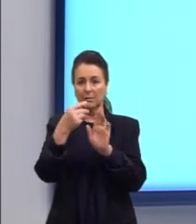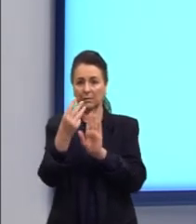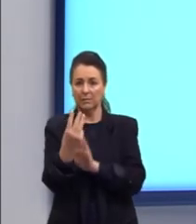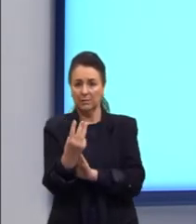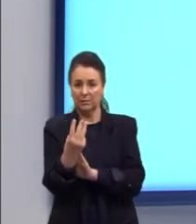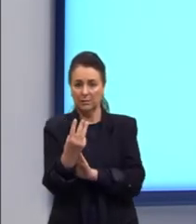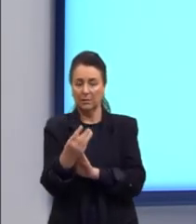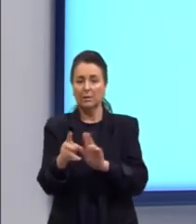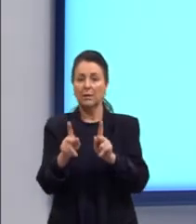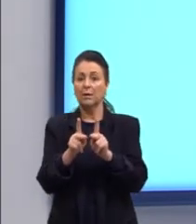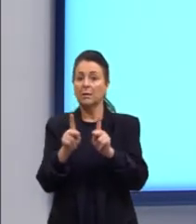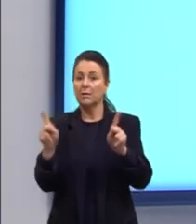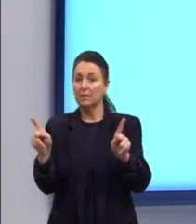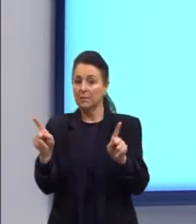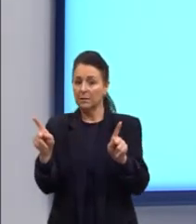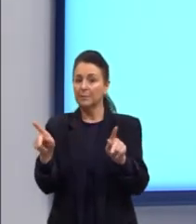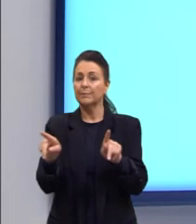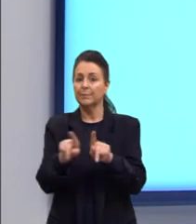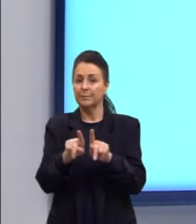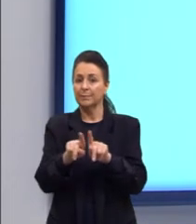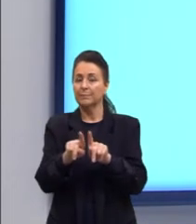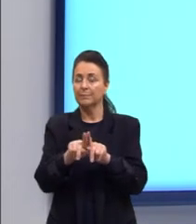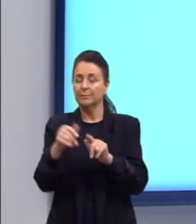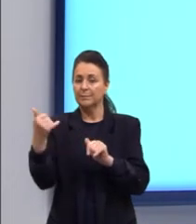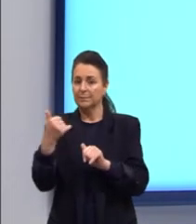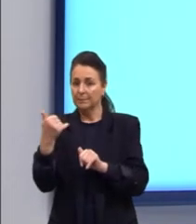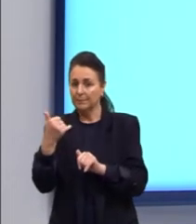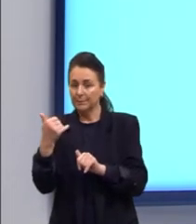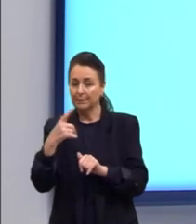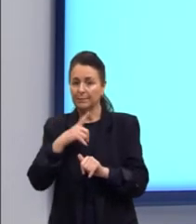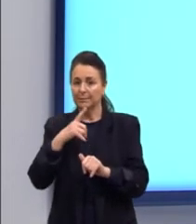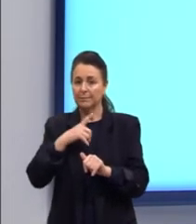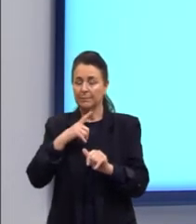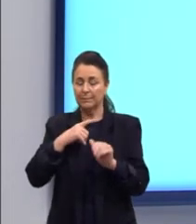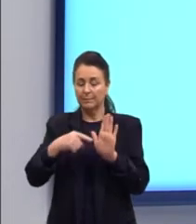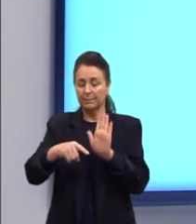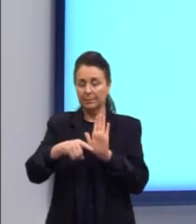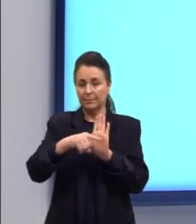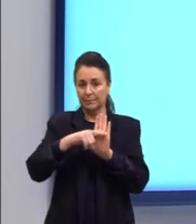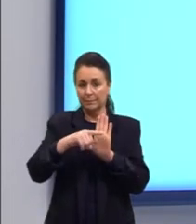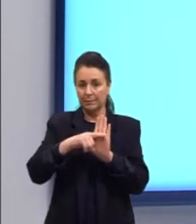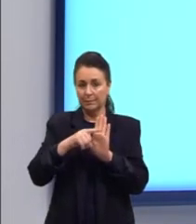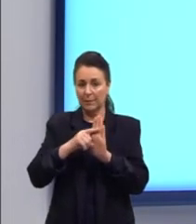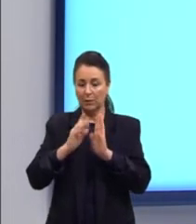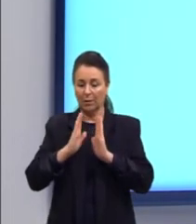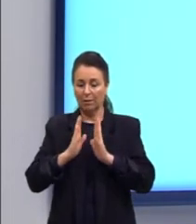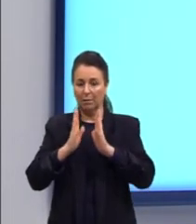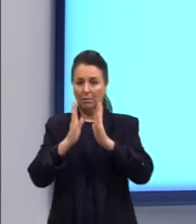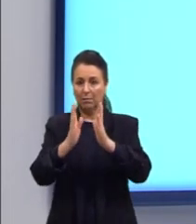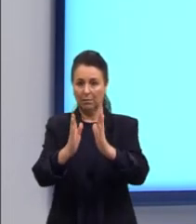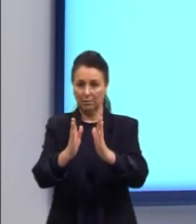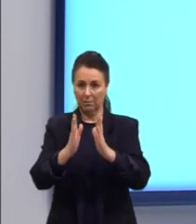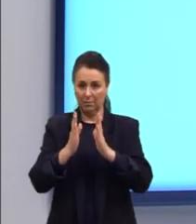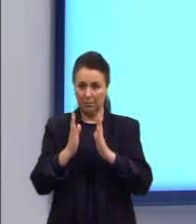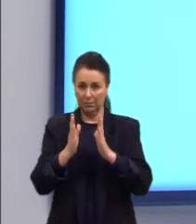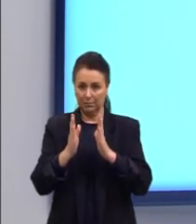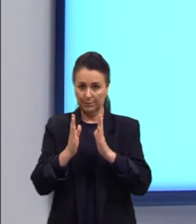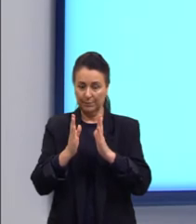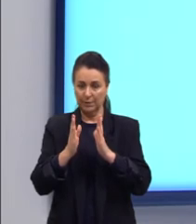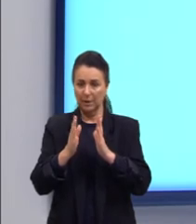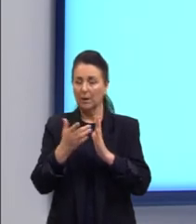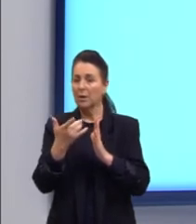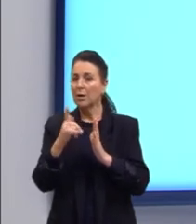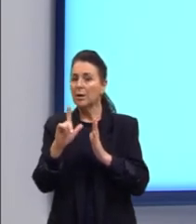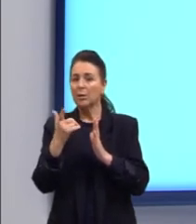é o período o que que nós vimos do período seria ali o menor intervalo possível onde nós não temos